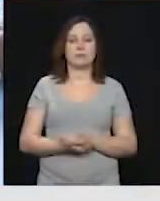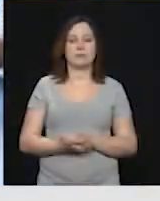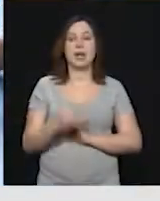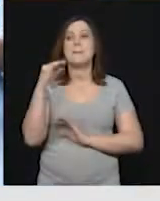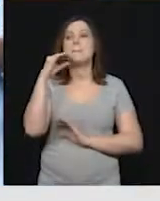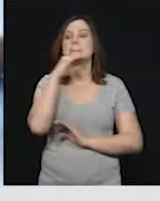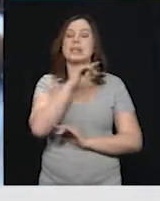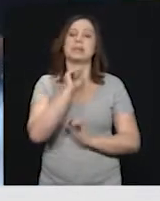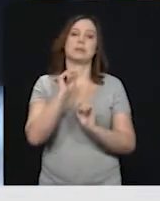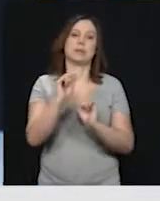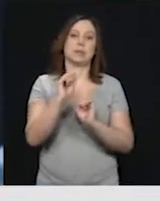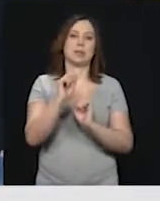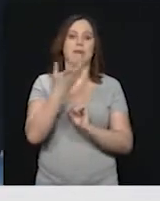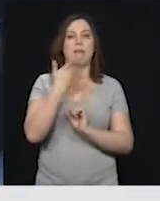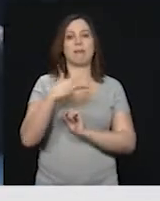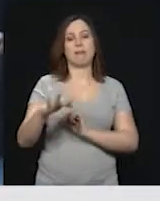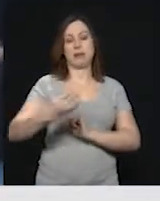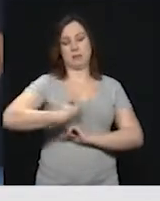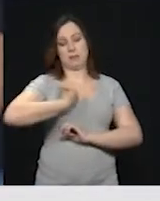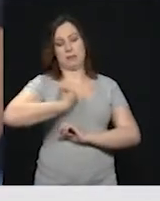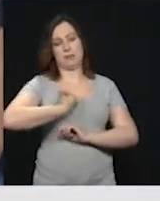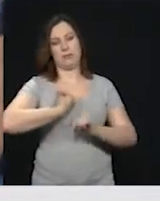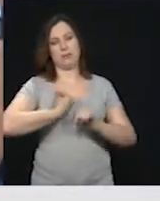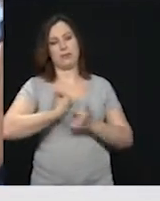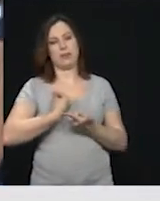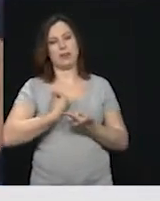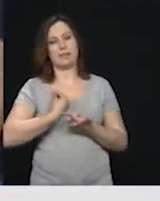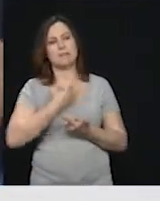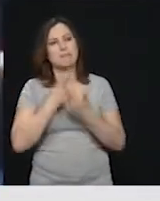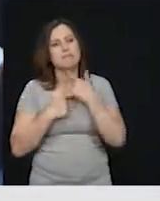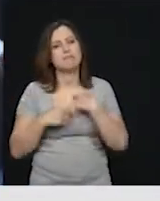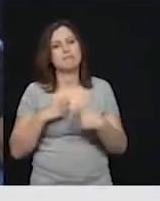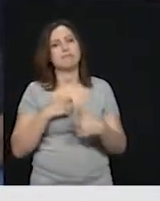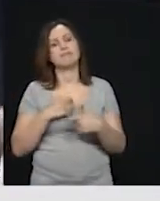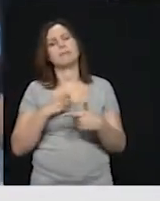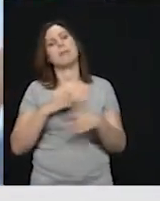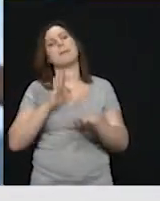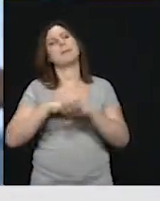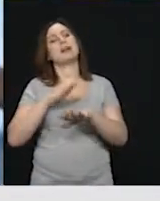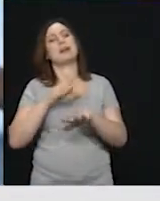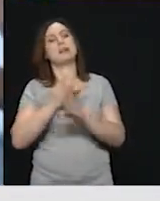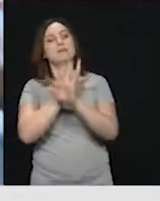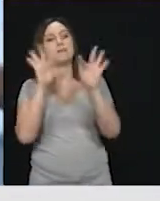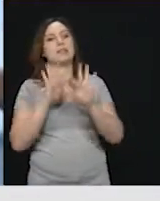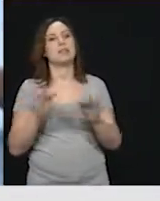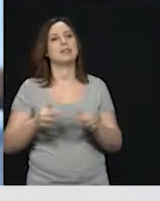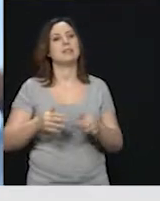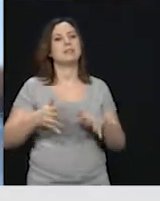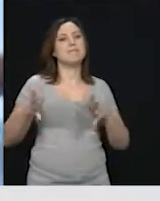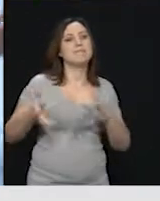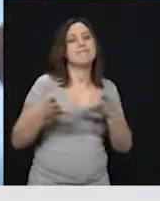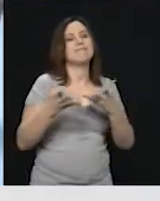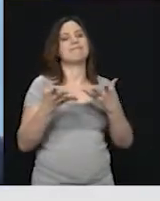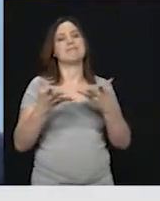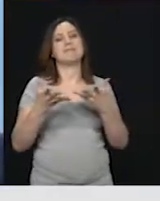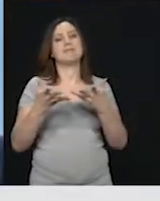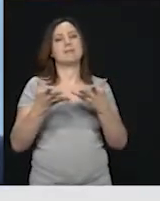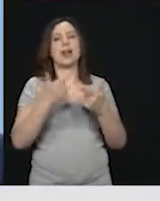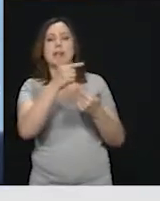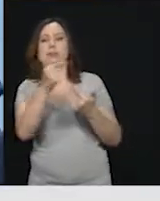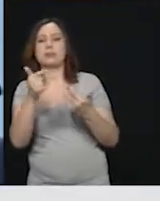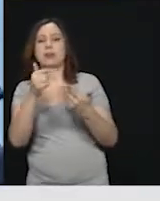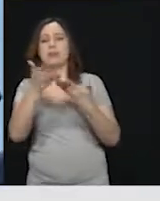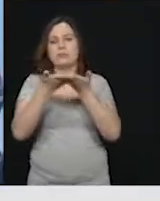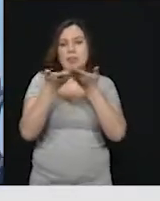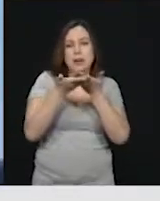e o que a gente nota aqui a motivação dessa criança para a vida melhorou muito né ela se sente mais feliz mais